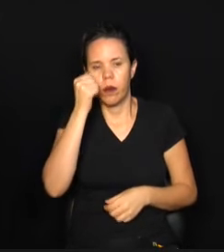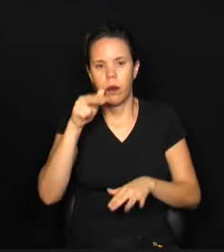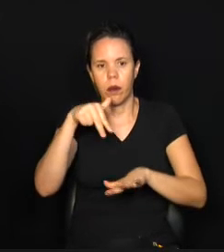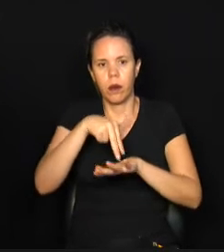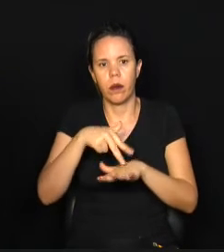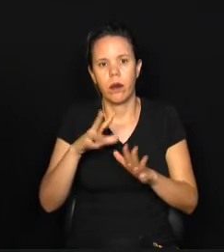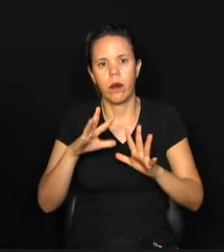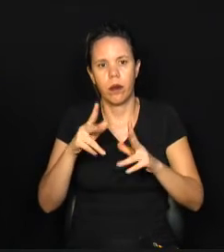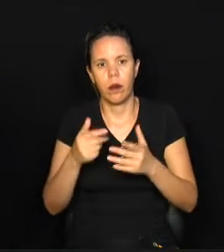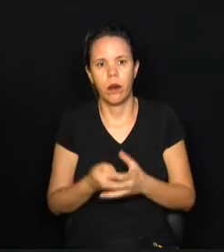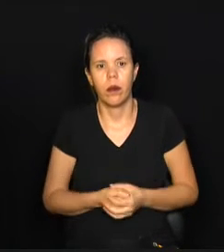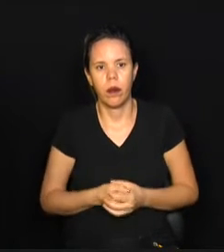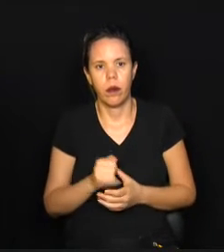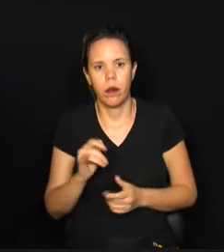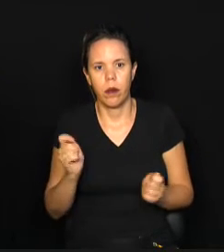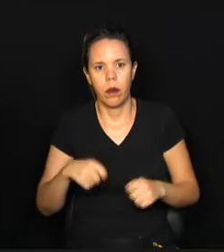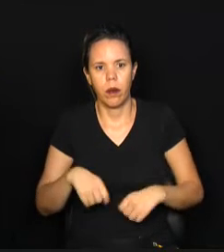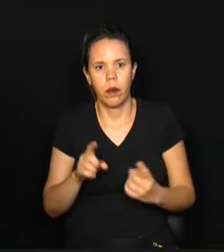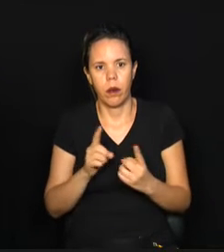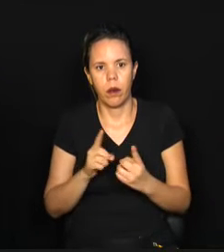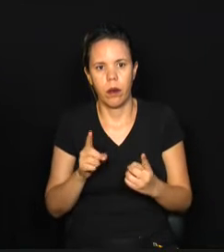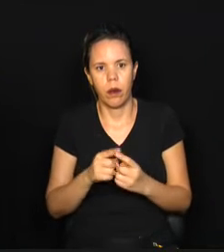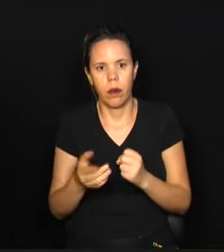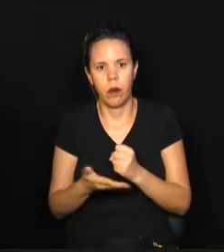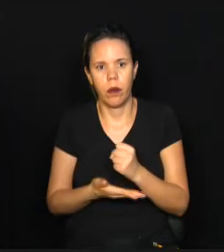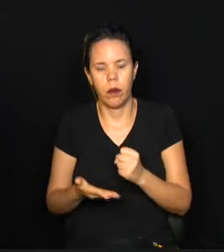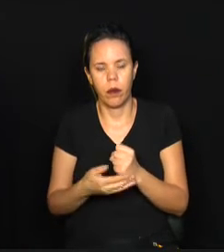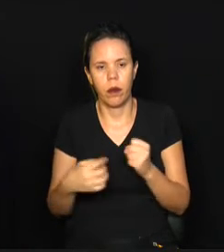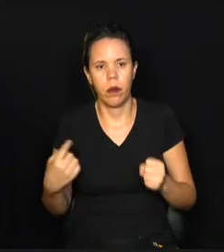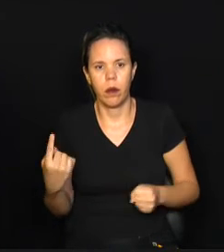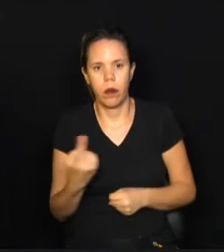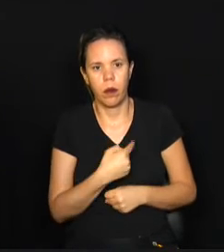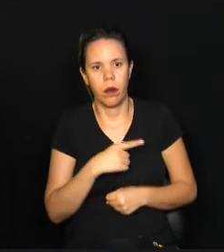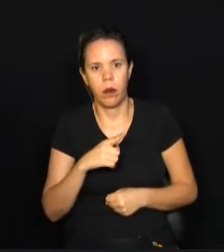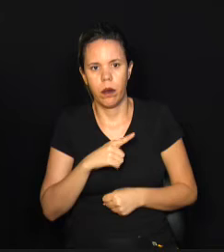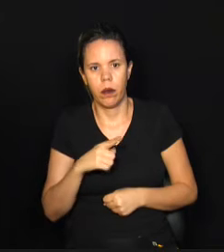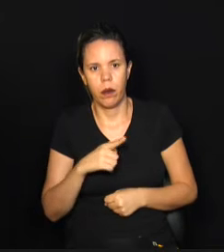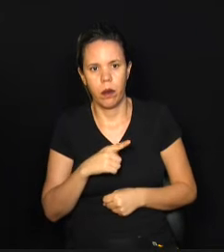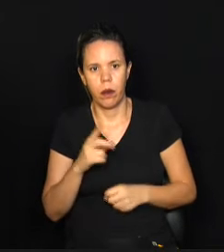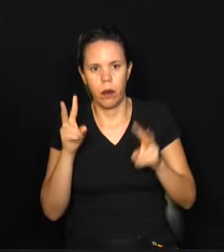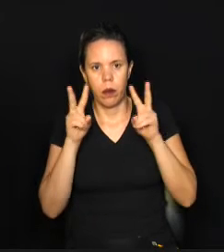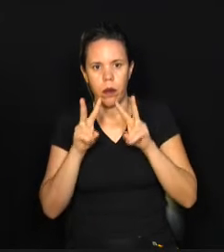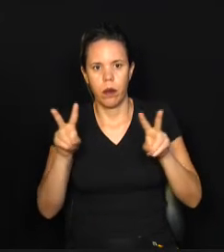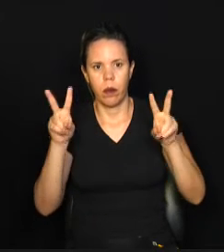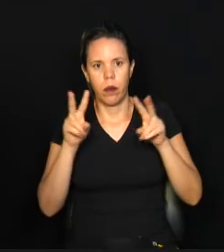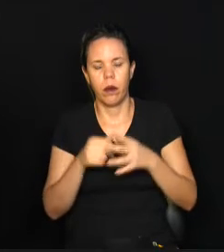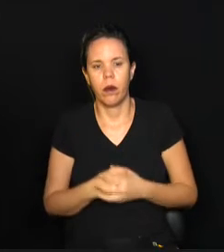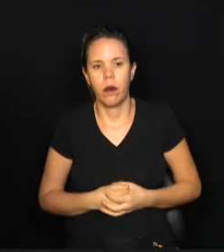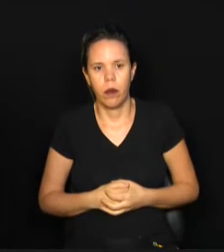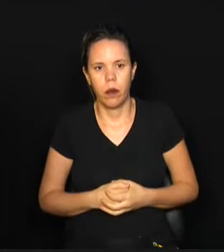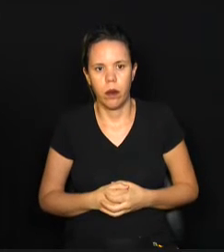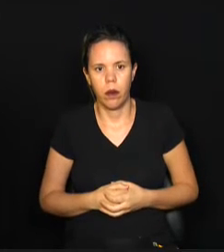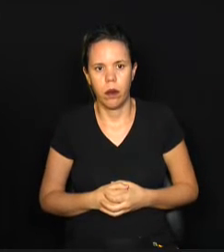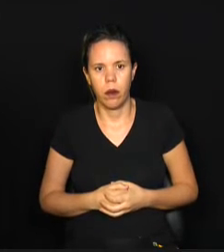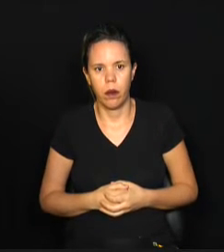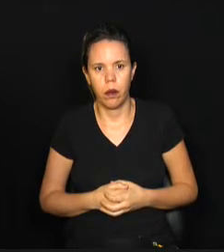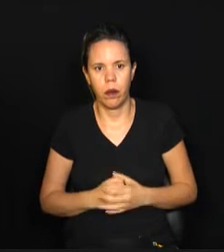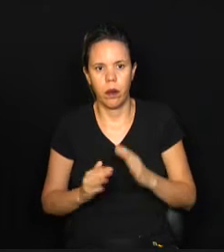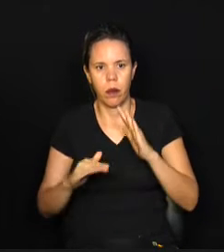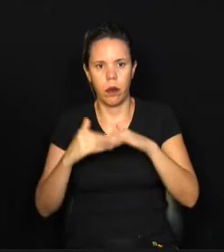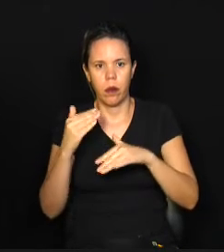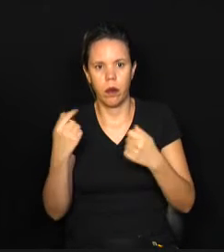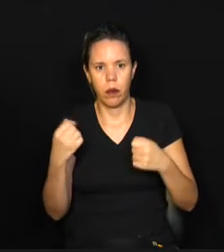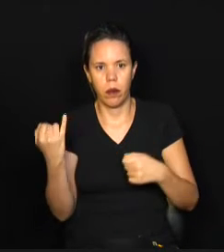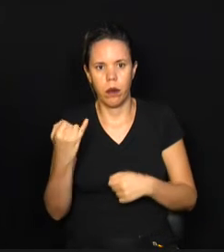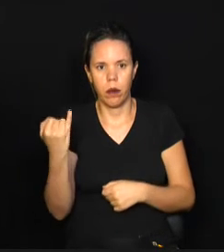tudo isso seria o atendimento primário para que nós tenhamos uma visão muito mais